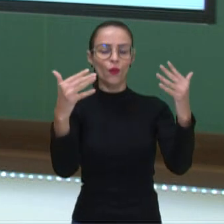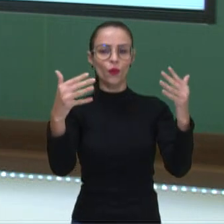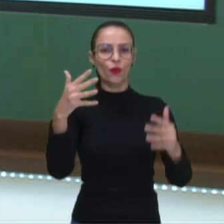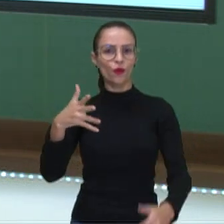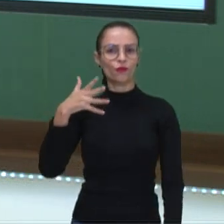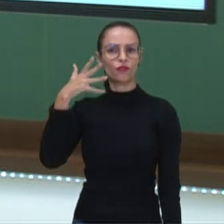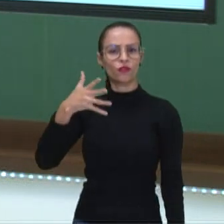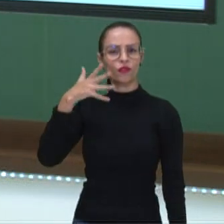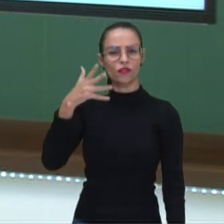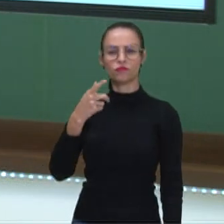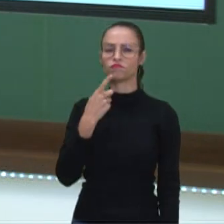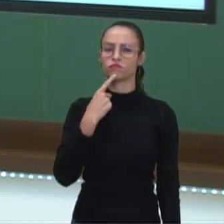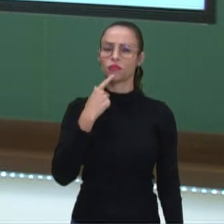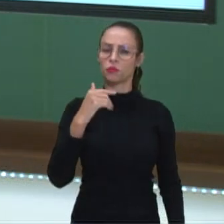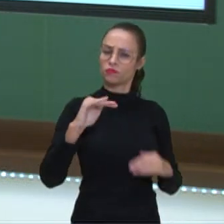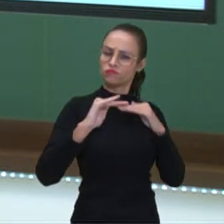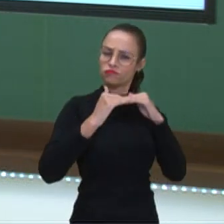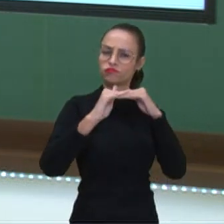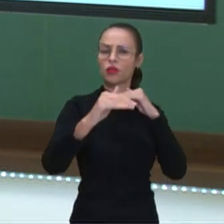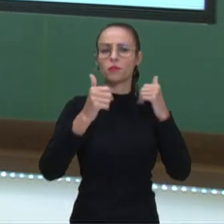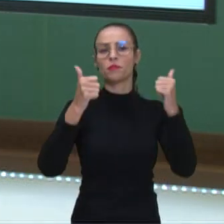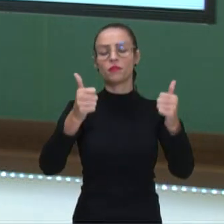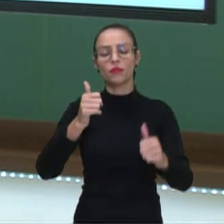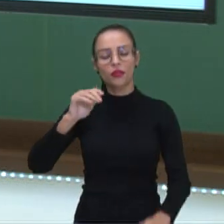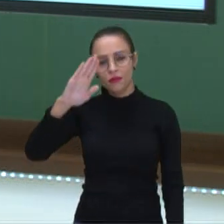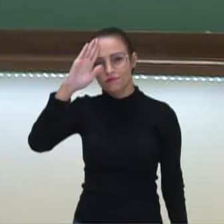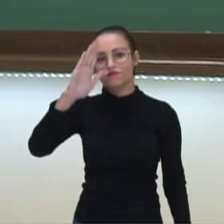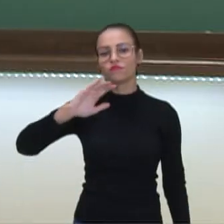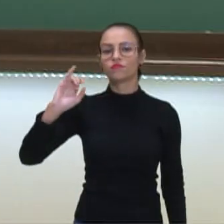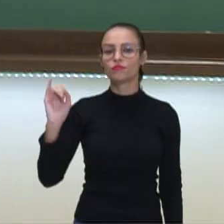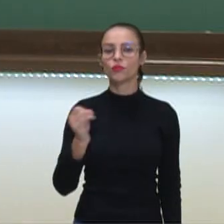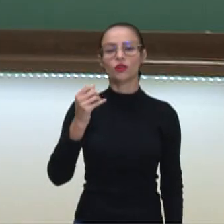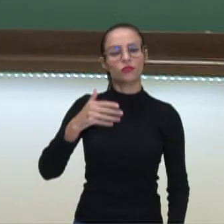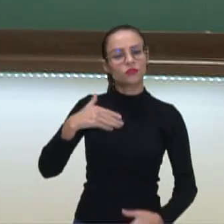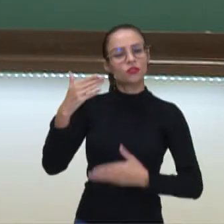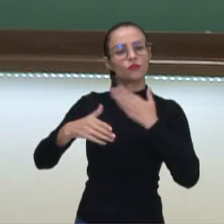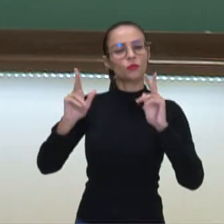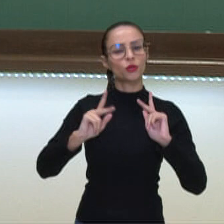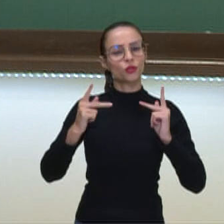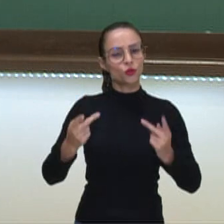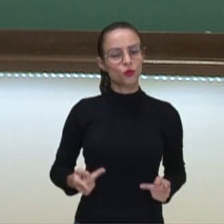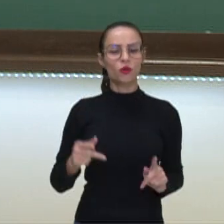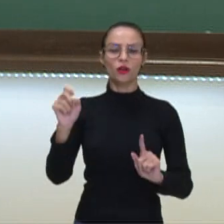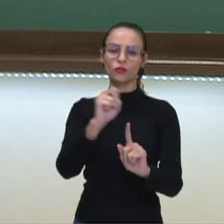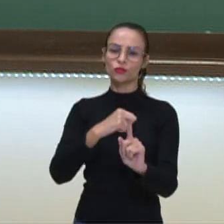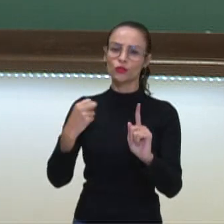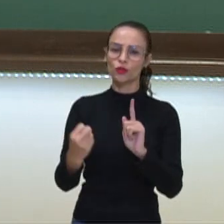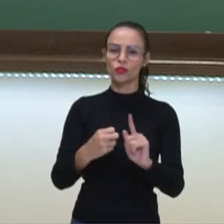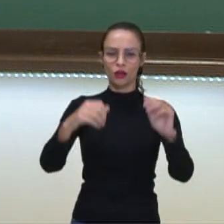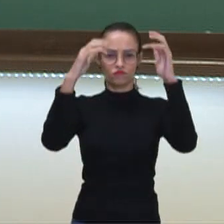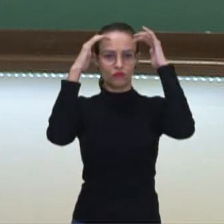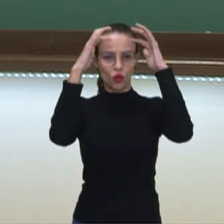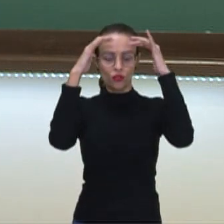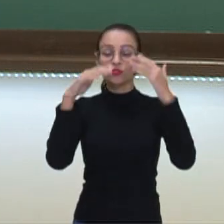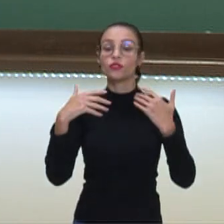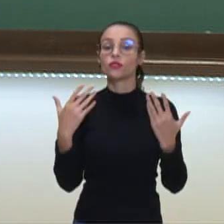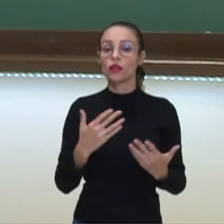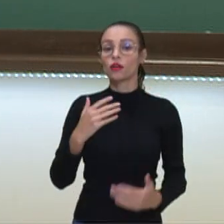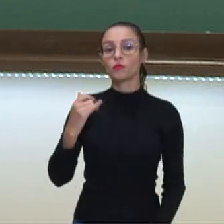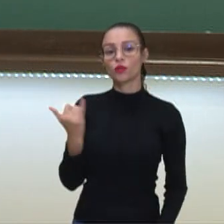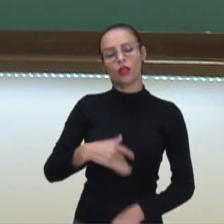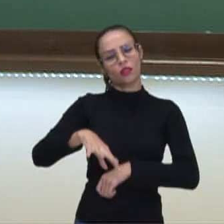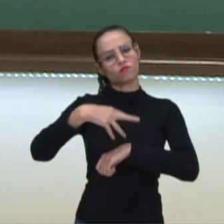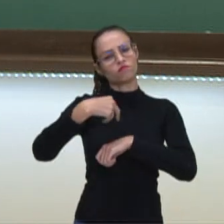É essencial para o desenvolvimento humano, social e cognitivo, né? A gente precisa passar as